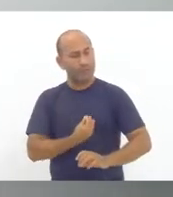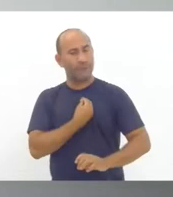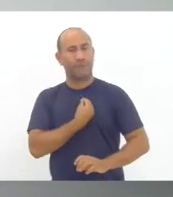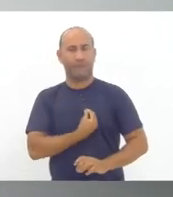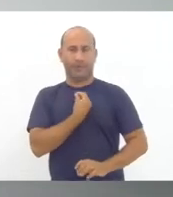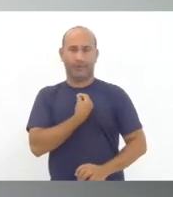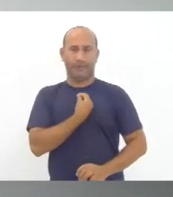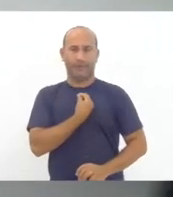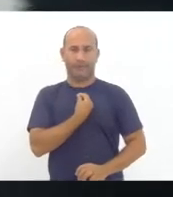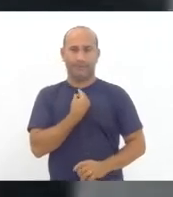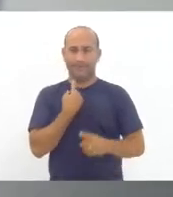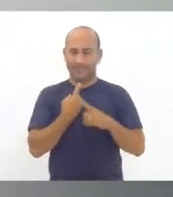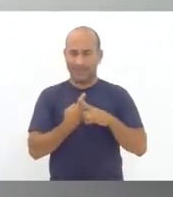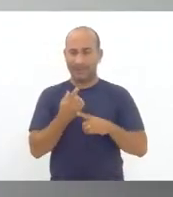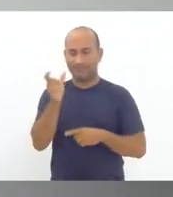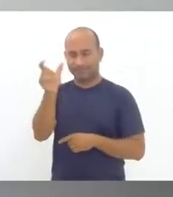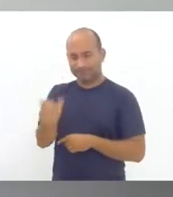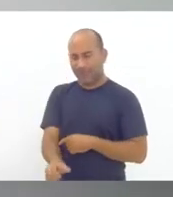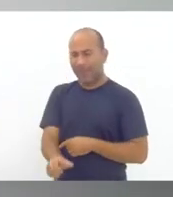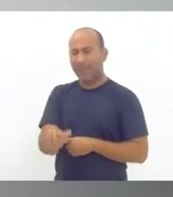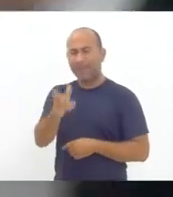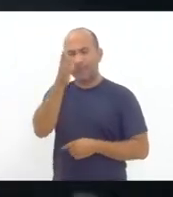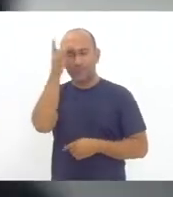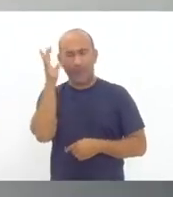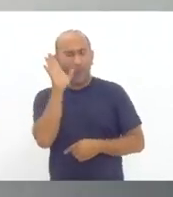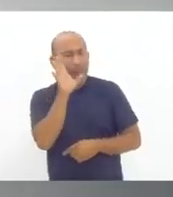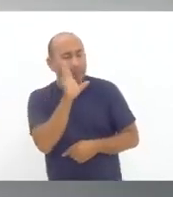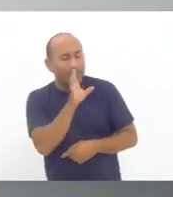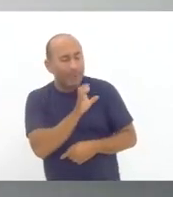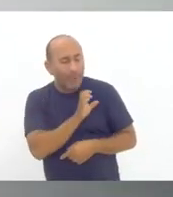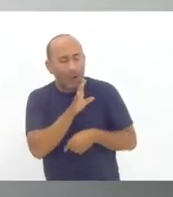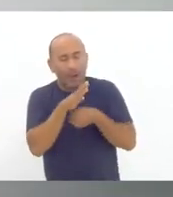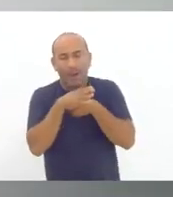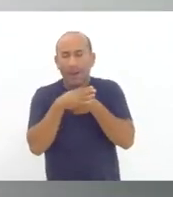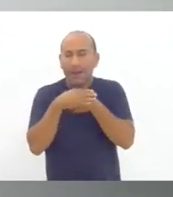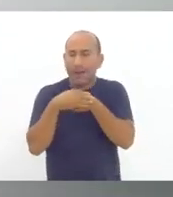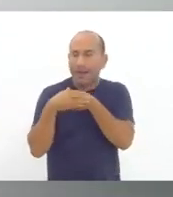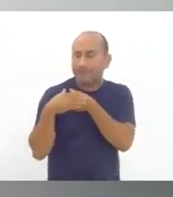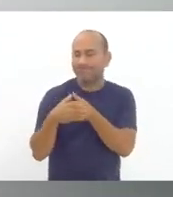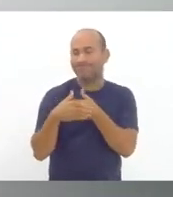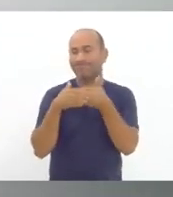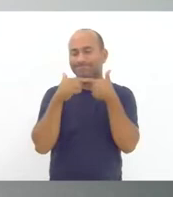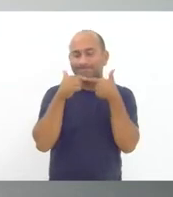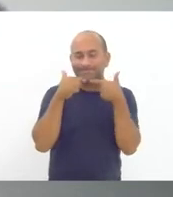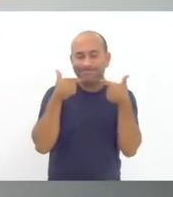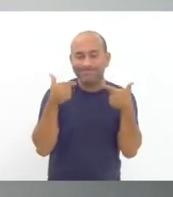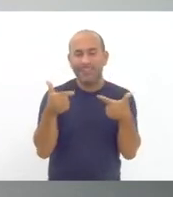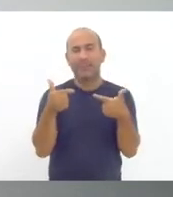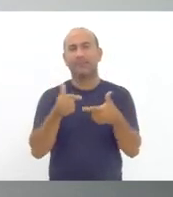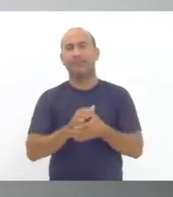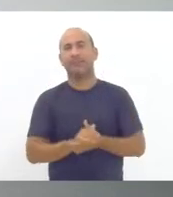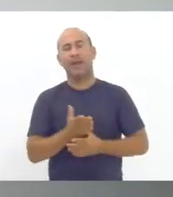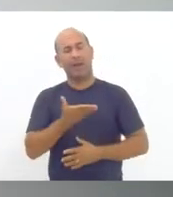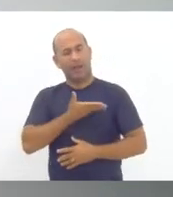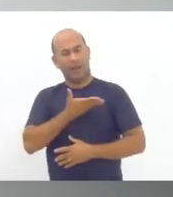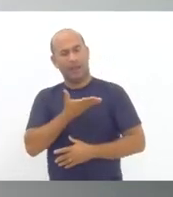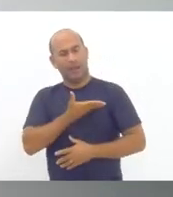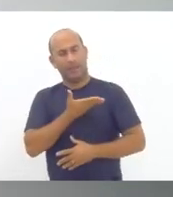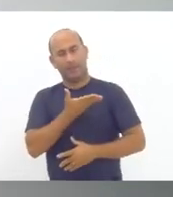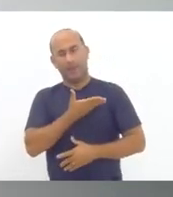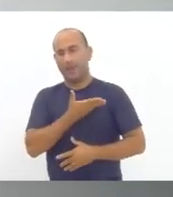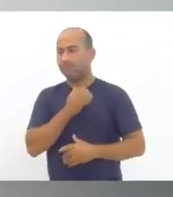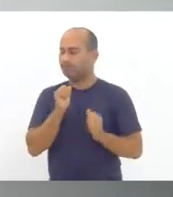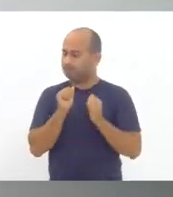o barco é uma pessoa amorosa Gentil gentilíssima é uma pessoa amiga ele